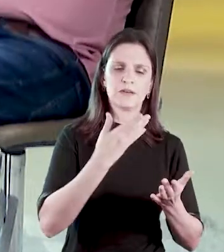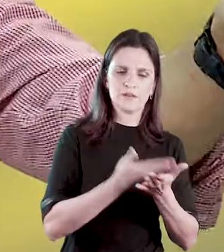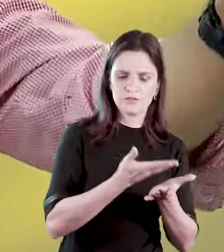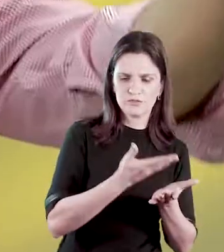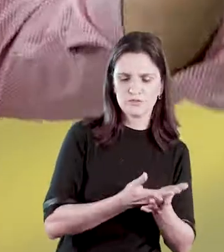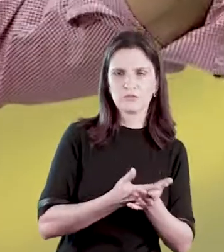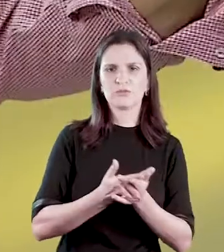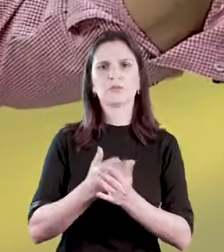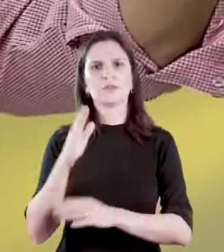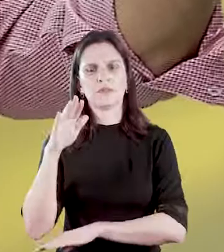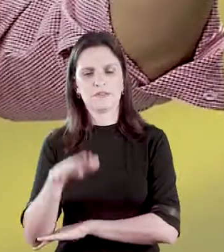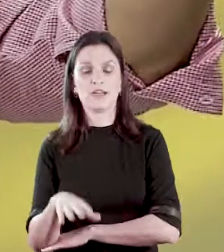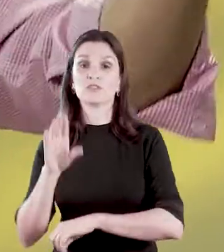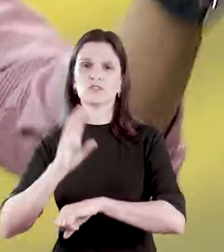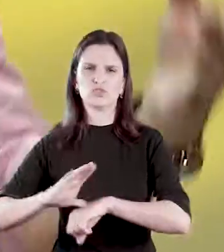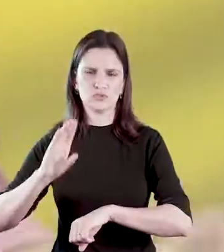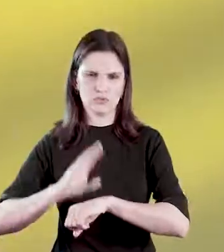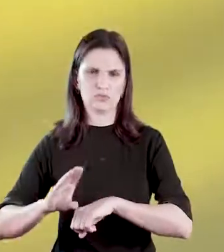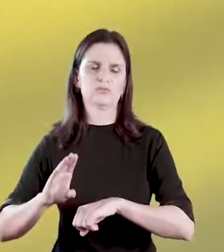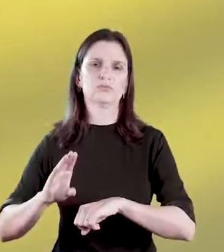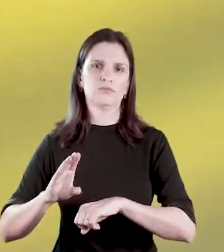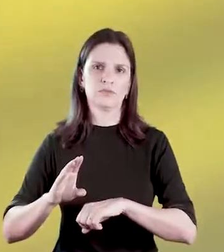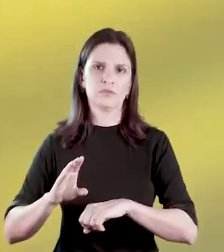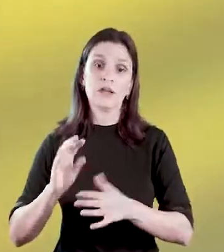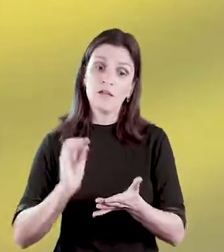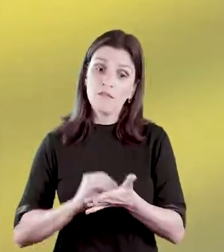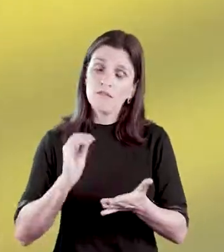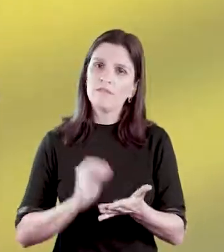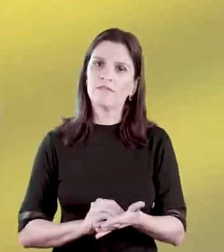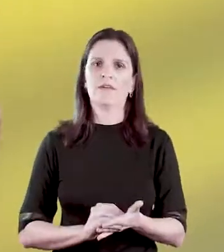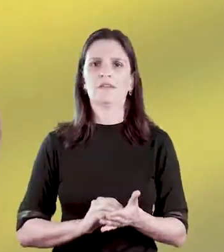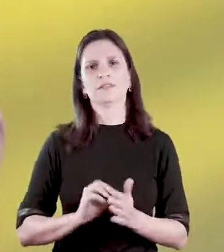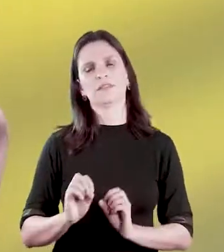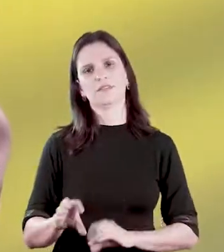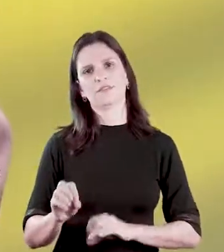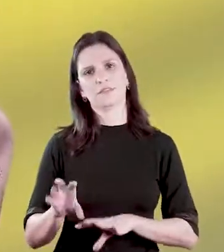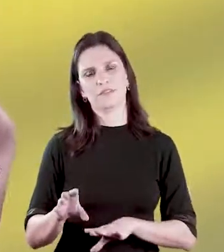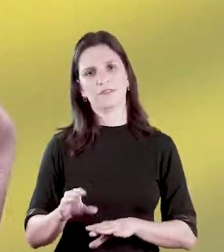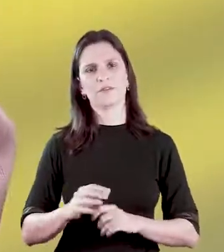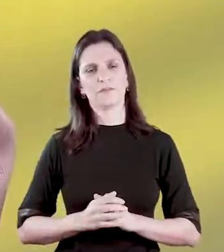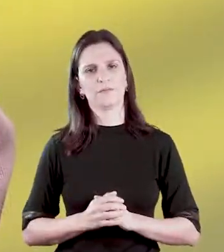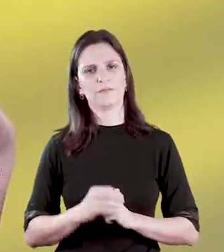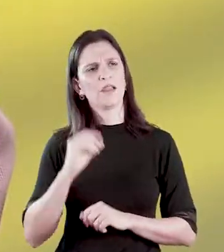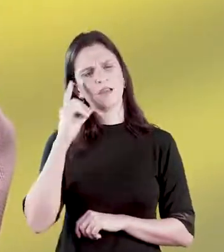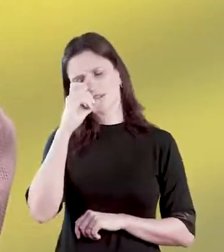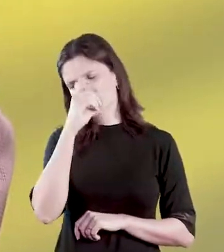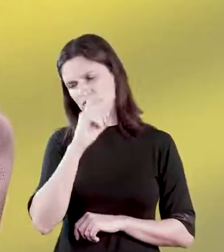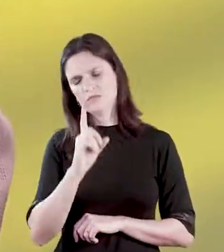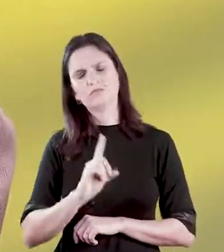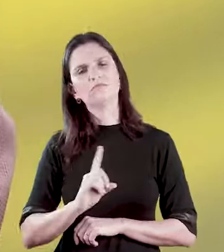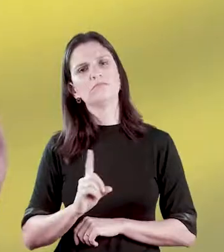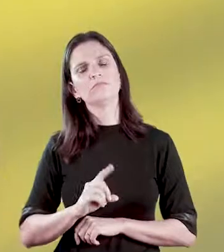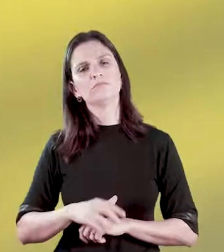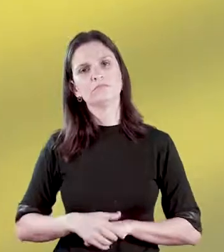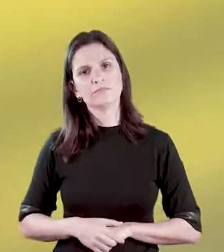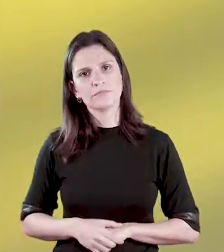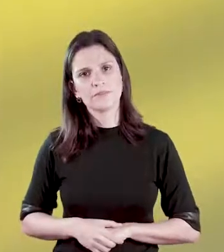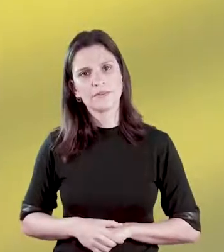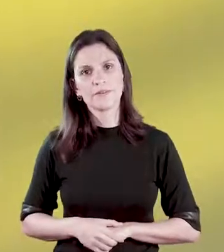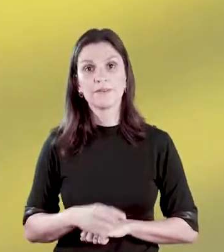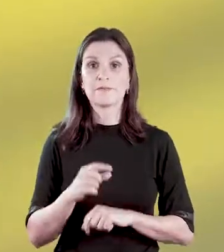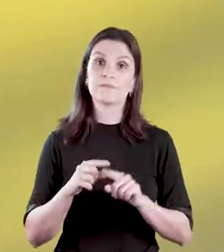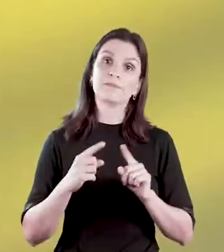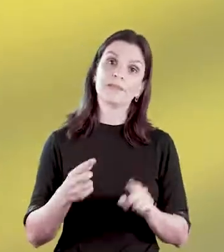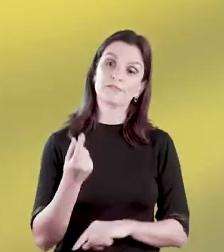quando ele sai dali já tem emprego garantido é coisa que tá faltando uma educação não é muito difícil mas acontece e